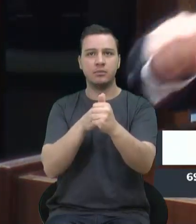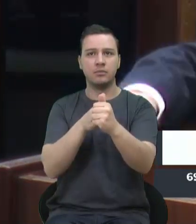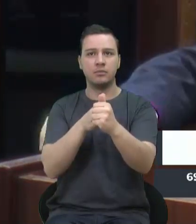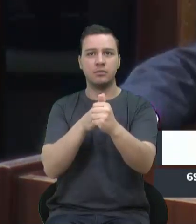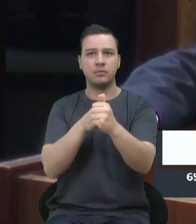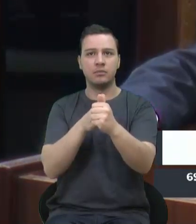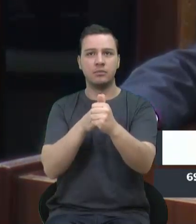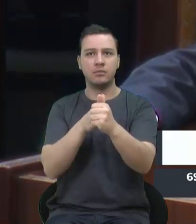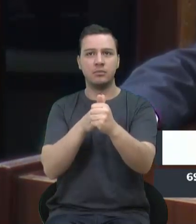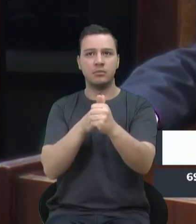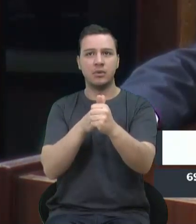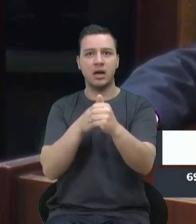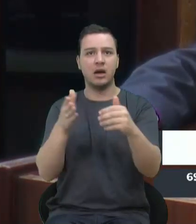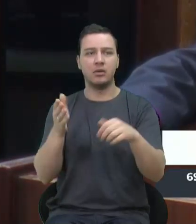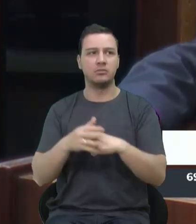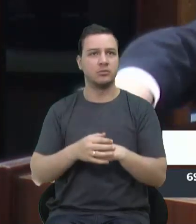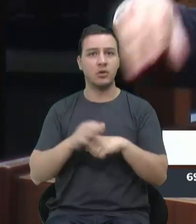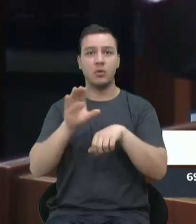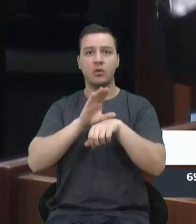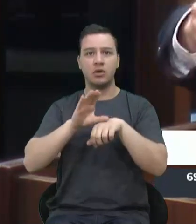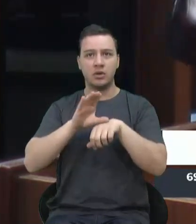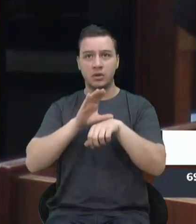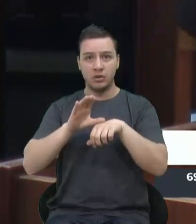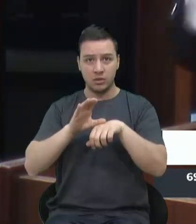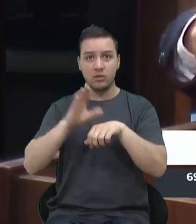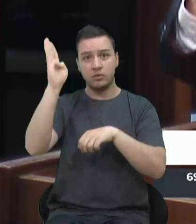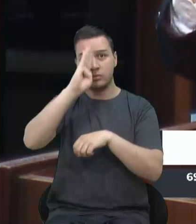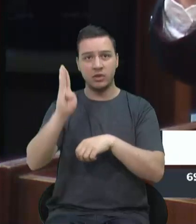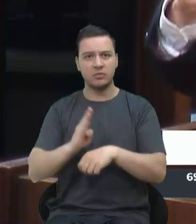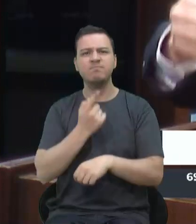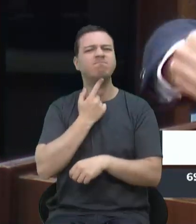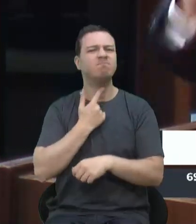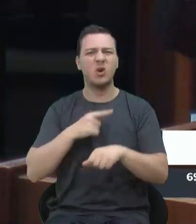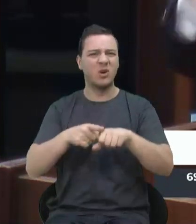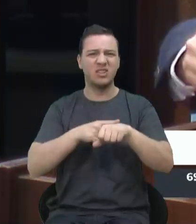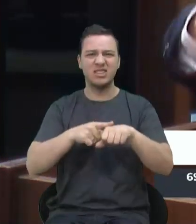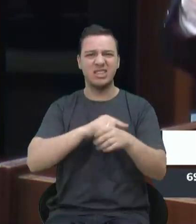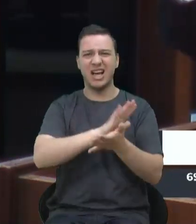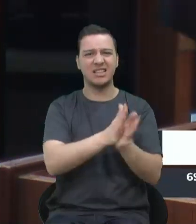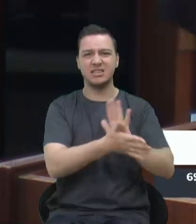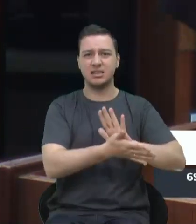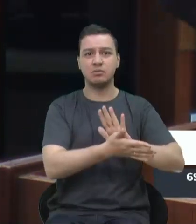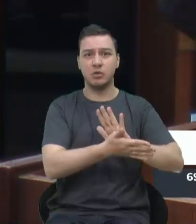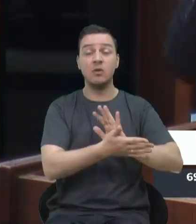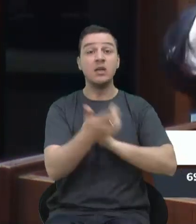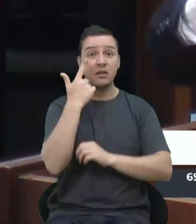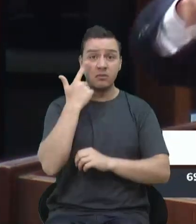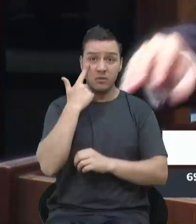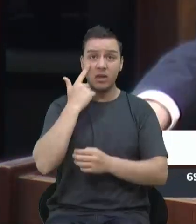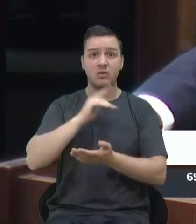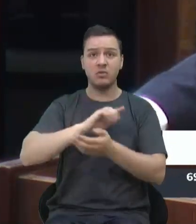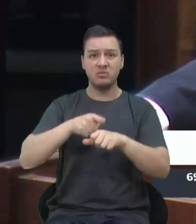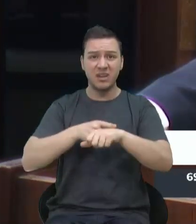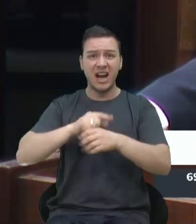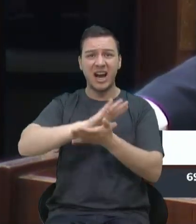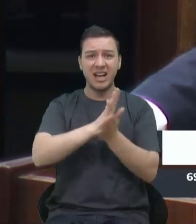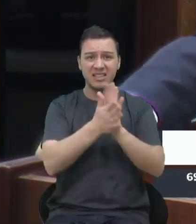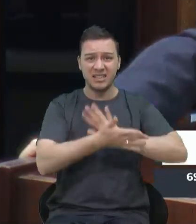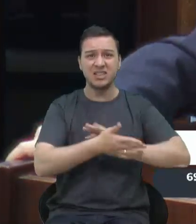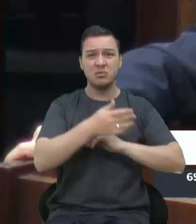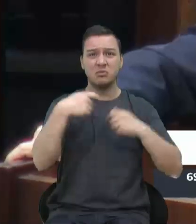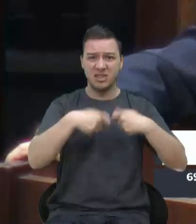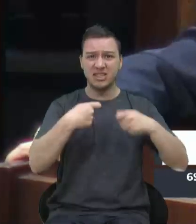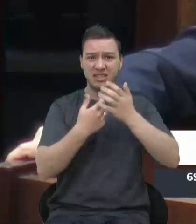não gosta do racismo, que prevê que o racismo é uma prática a ser afastada do nosso meio.